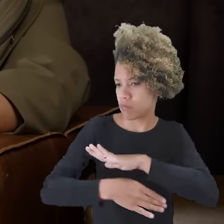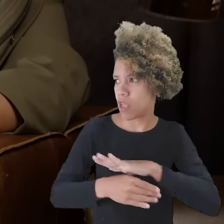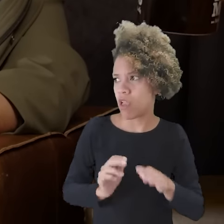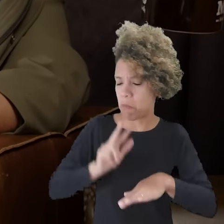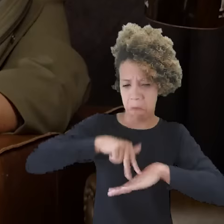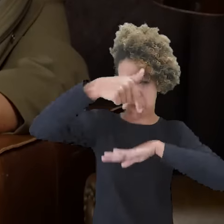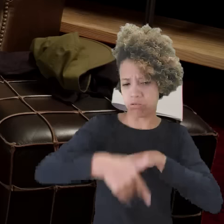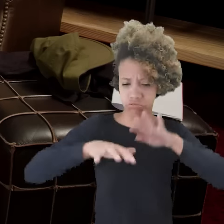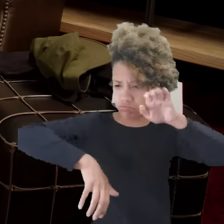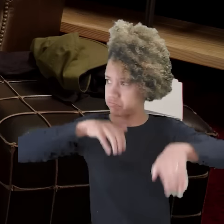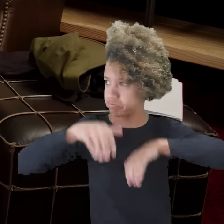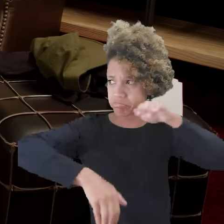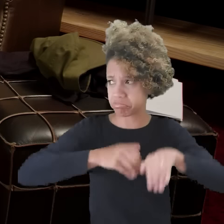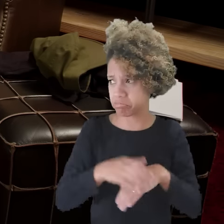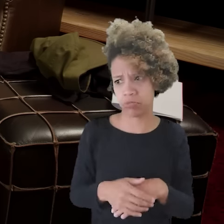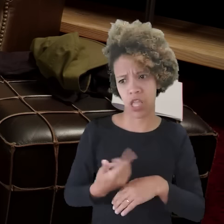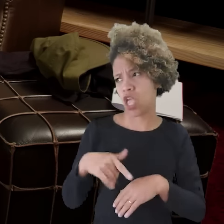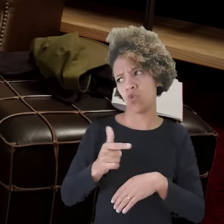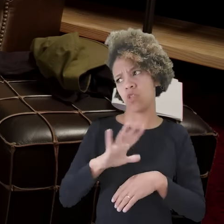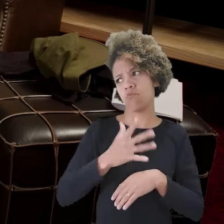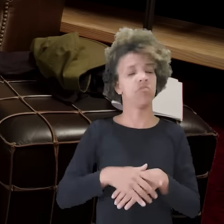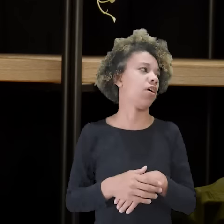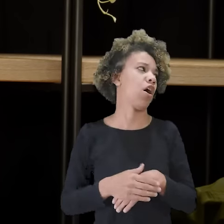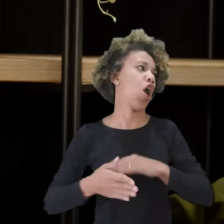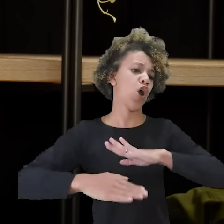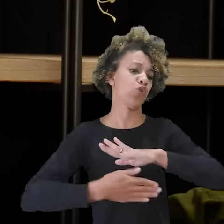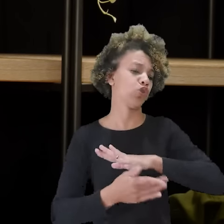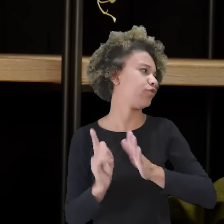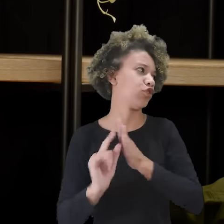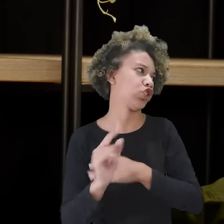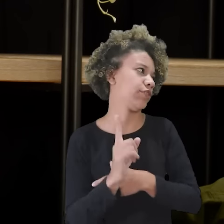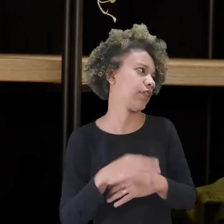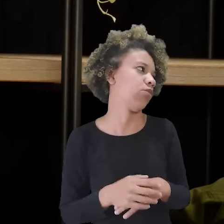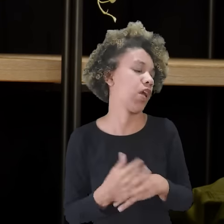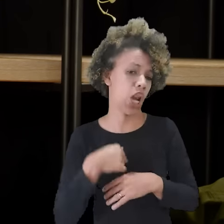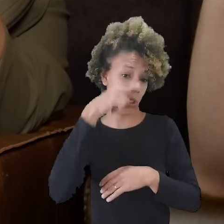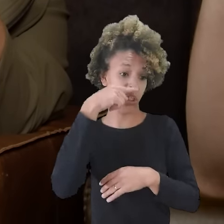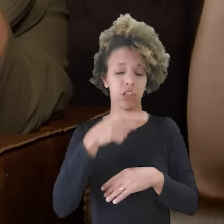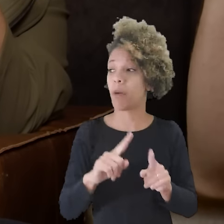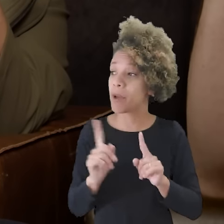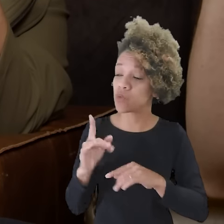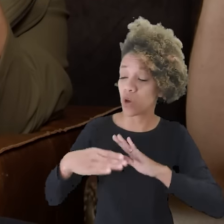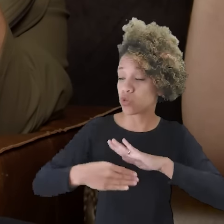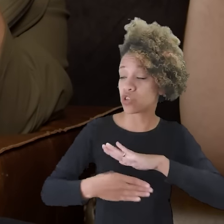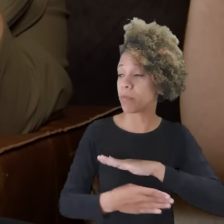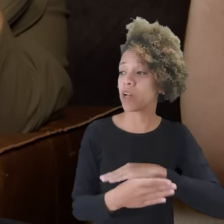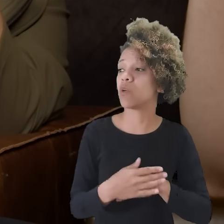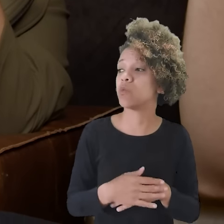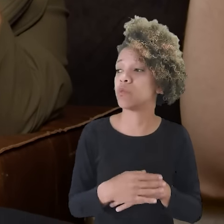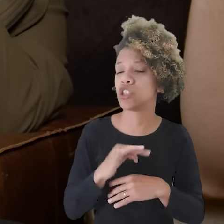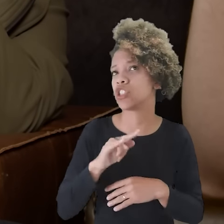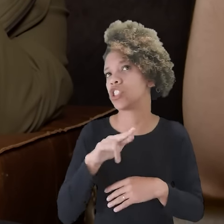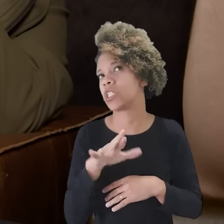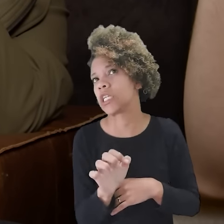dos tubarões é um tubarão Chique né não tubarão fugitivo tudo que boa viagem não é o tubarão não é